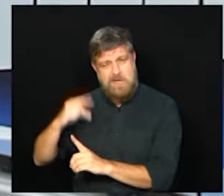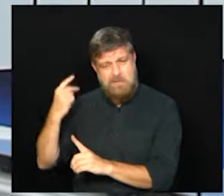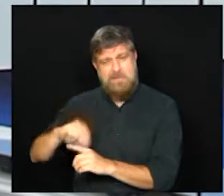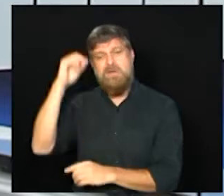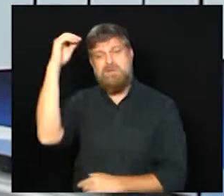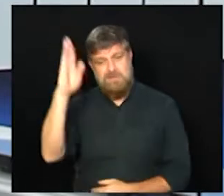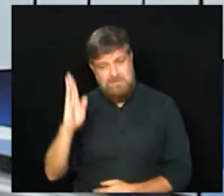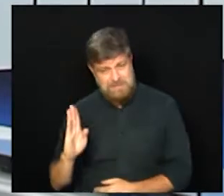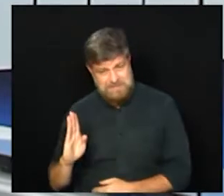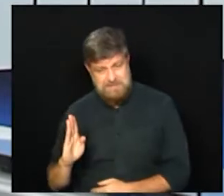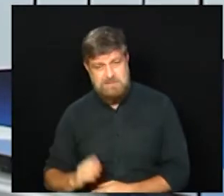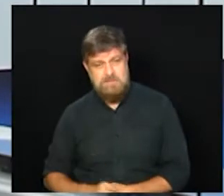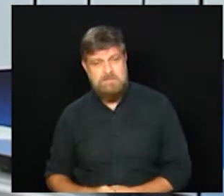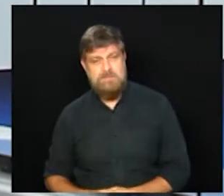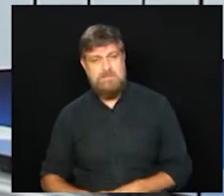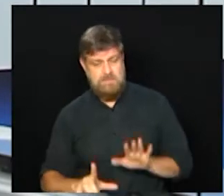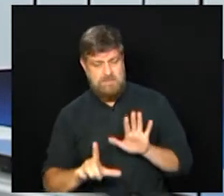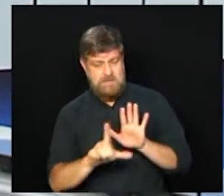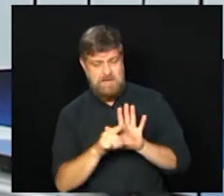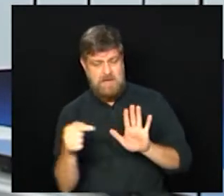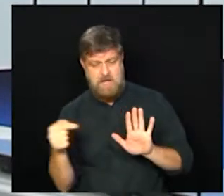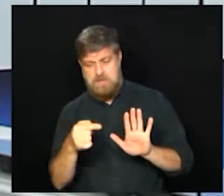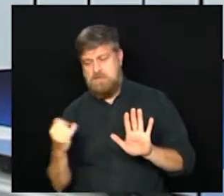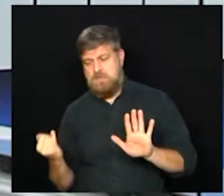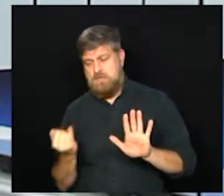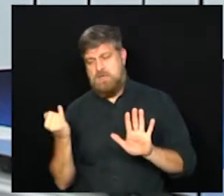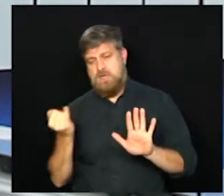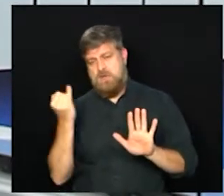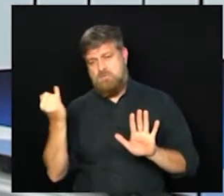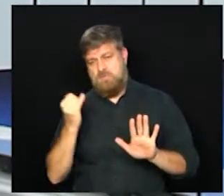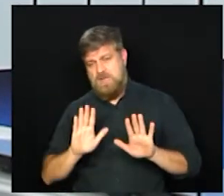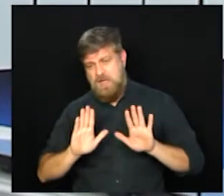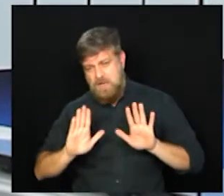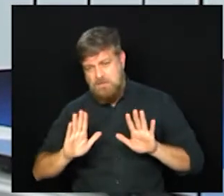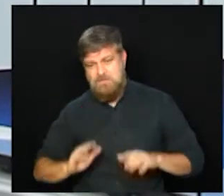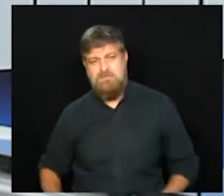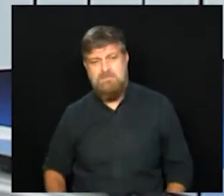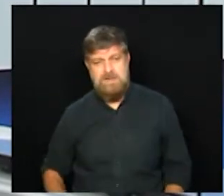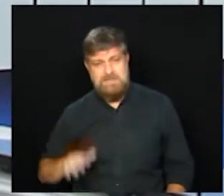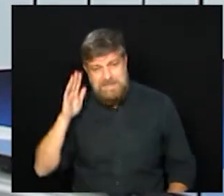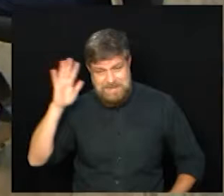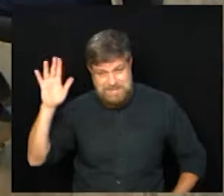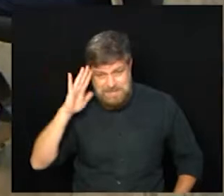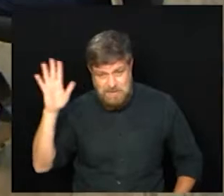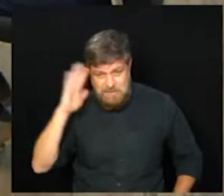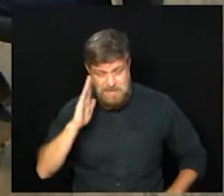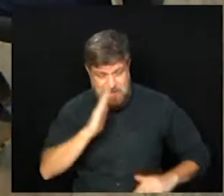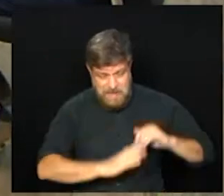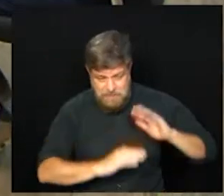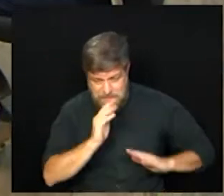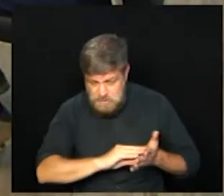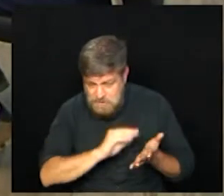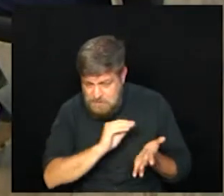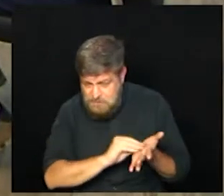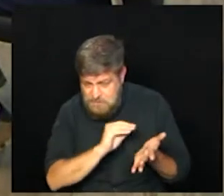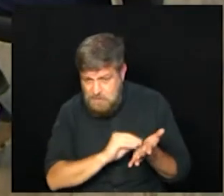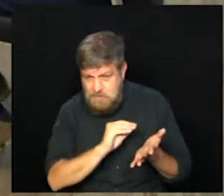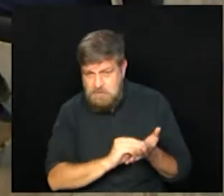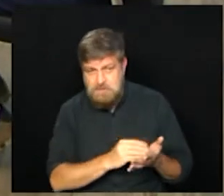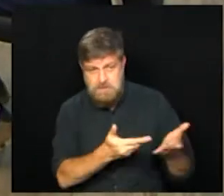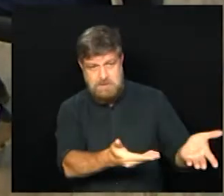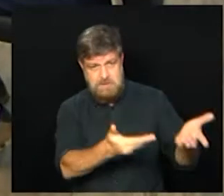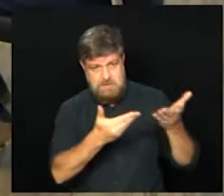Brasil. A lei é importante, mas não é cumprida efetivamente? Seja bem-vinda e boa tarde.